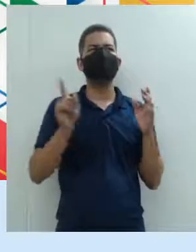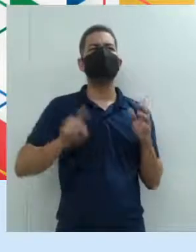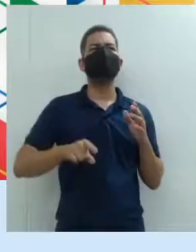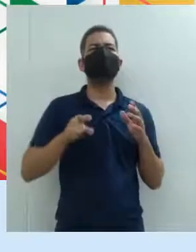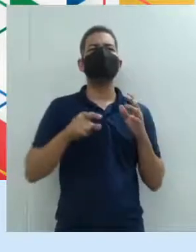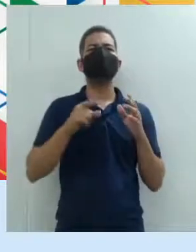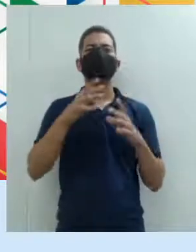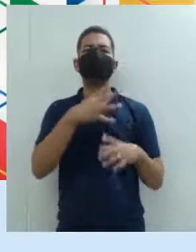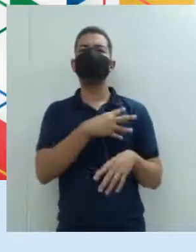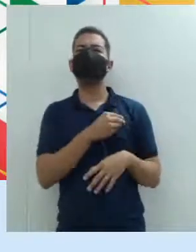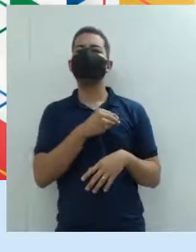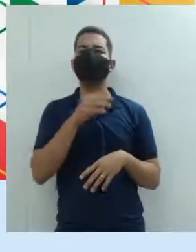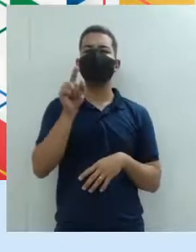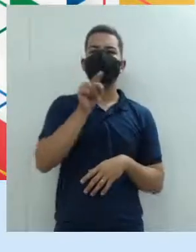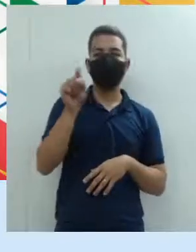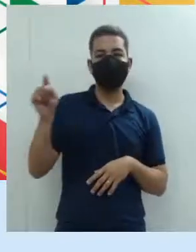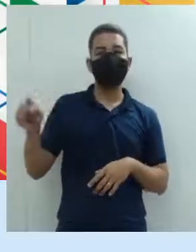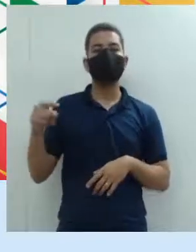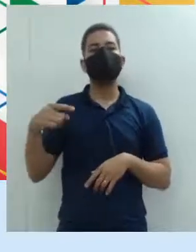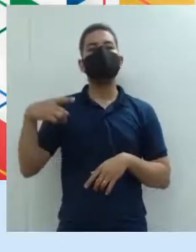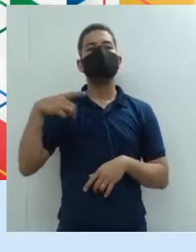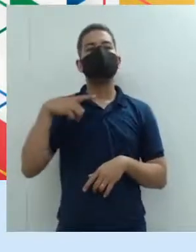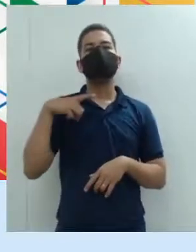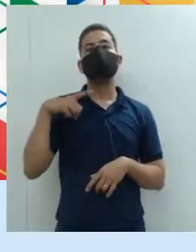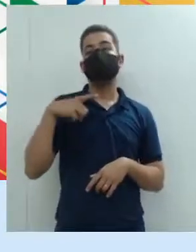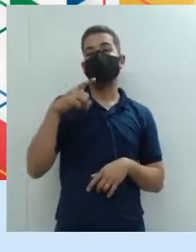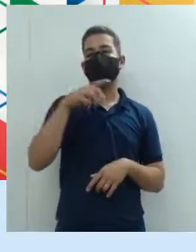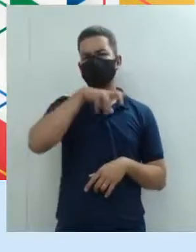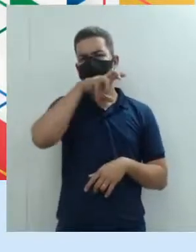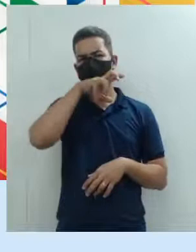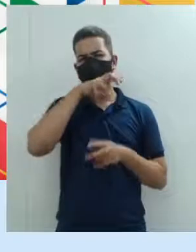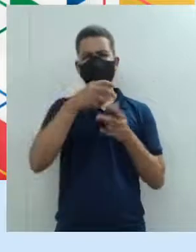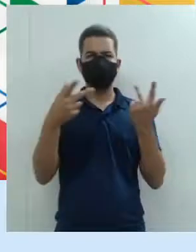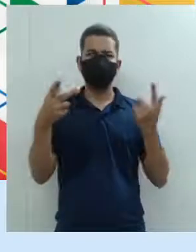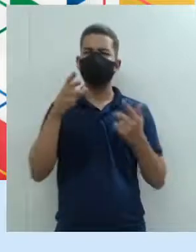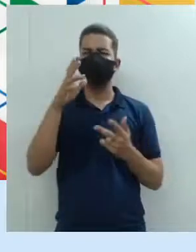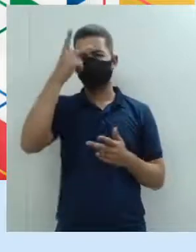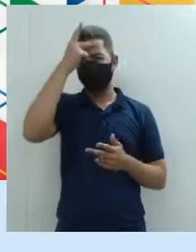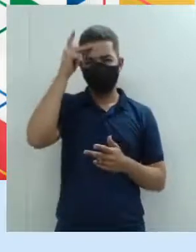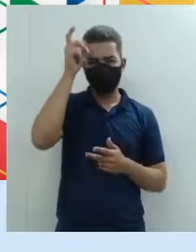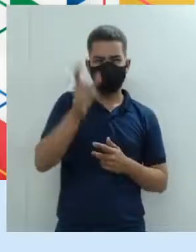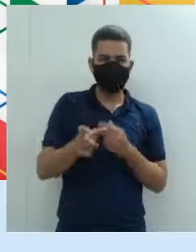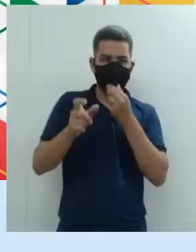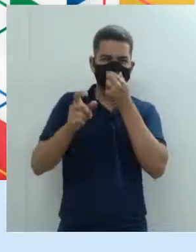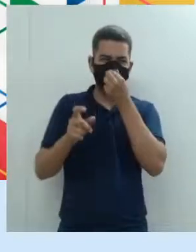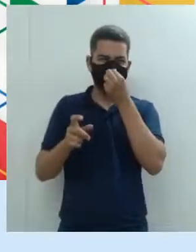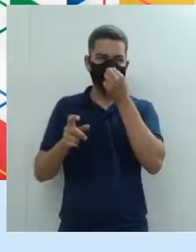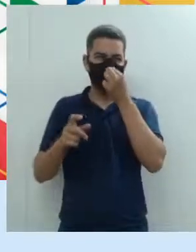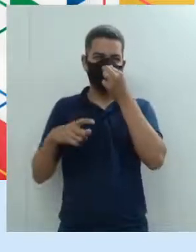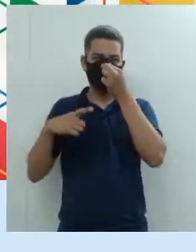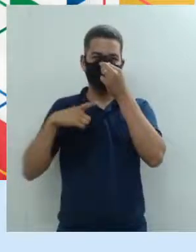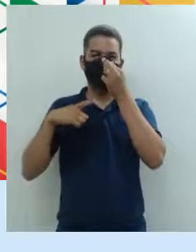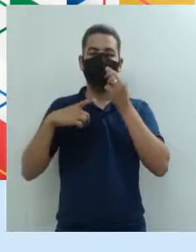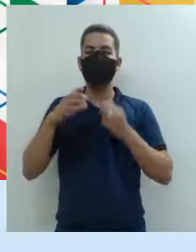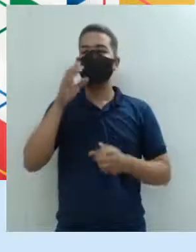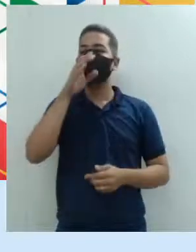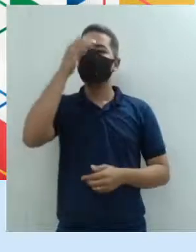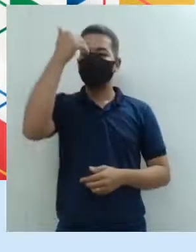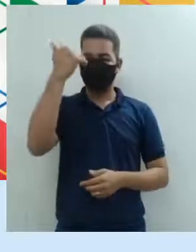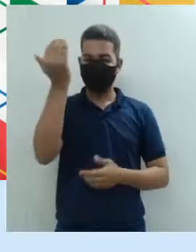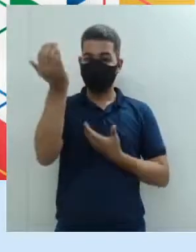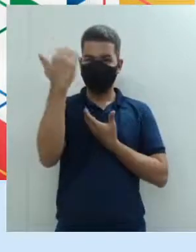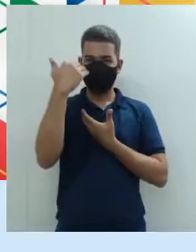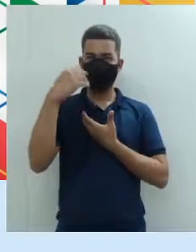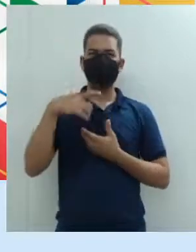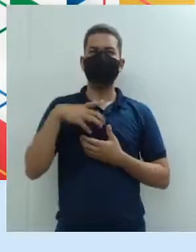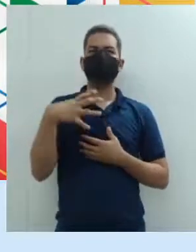que um mamífero que tem lá uma temperatura do seu corpo, se ele tem uma determinada temperatura ali no corpo, ele vai começar a irradiar uma determinada